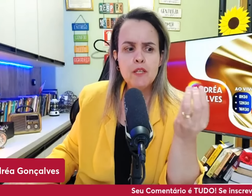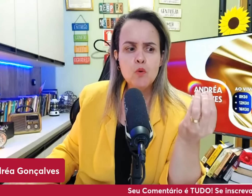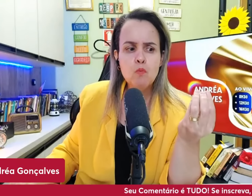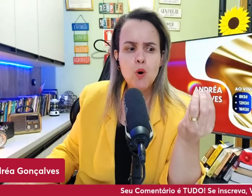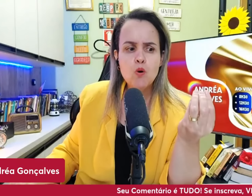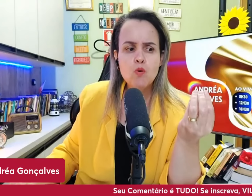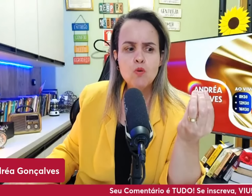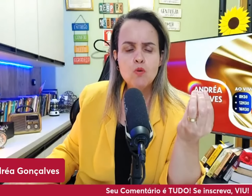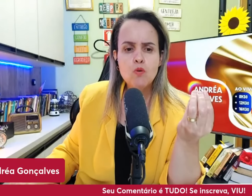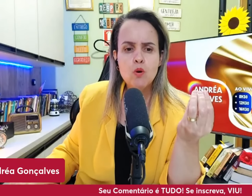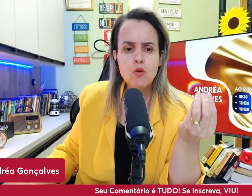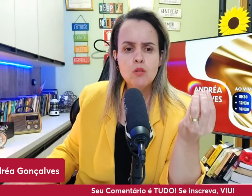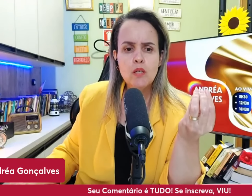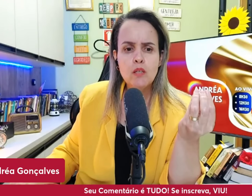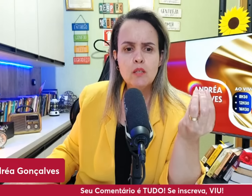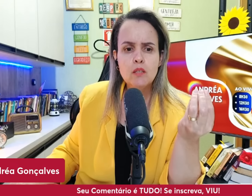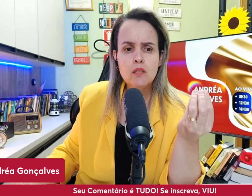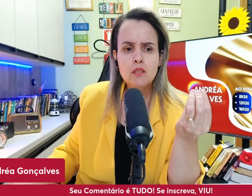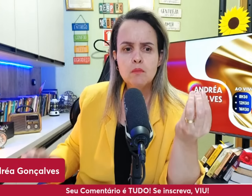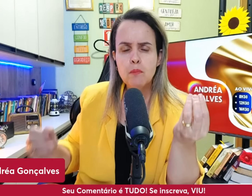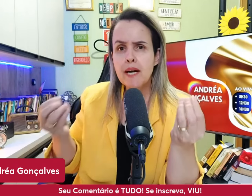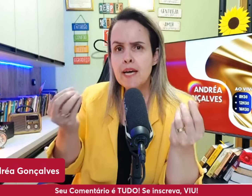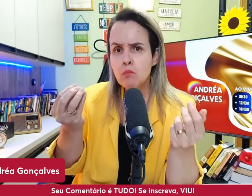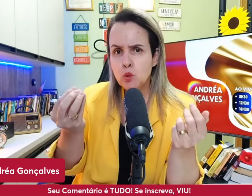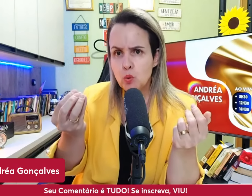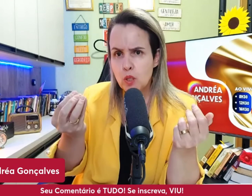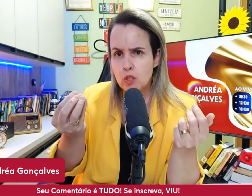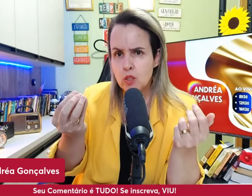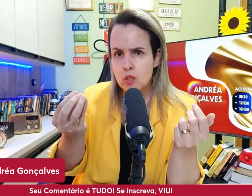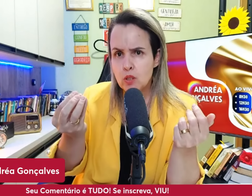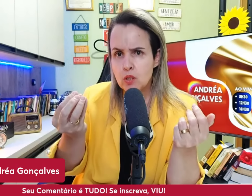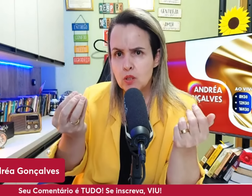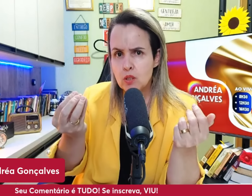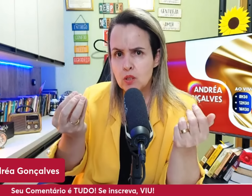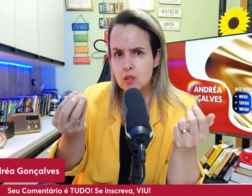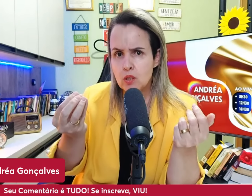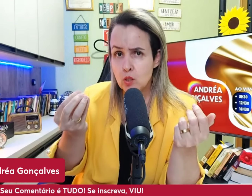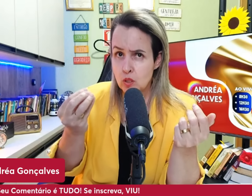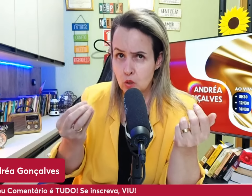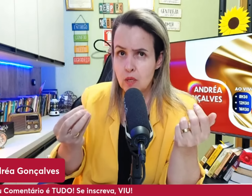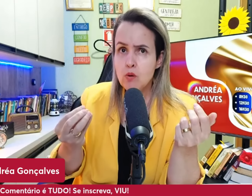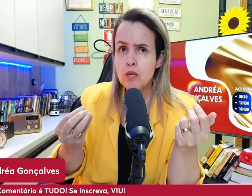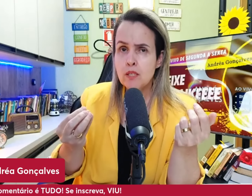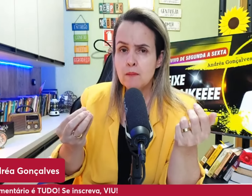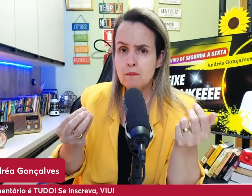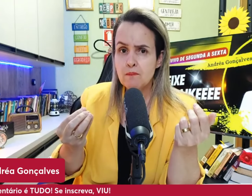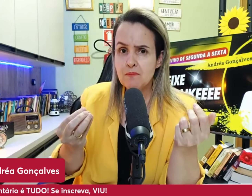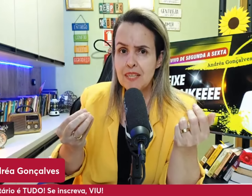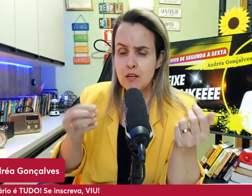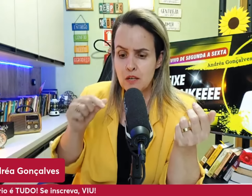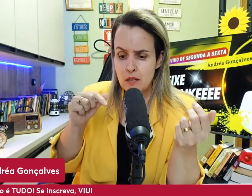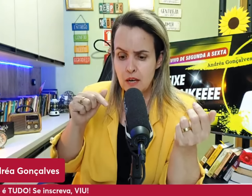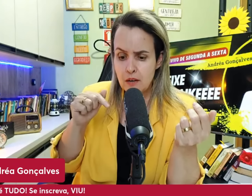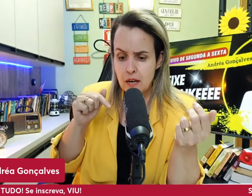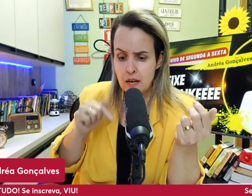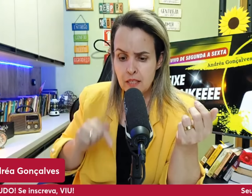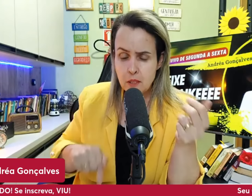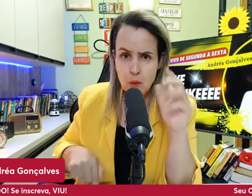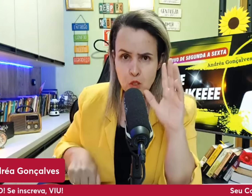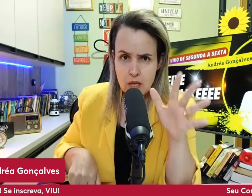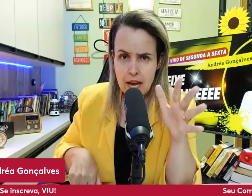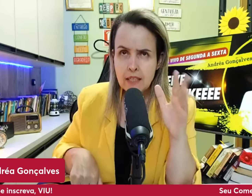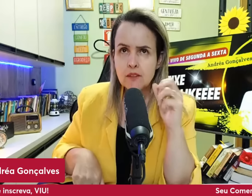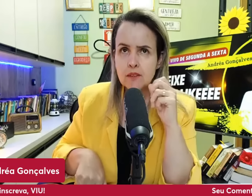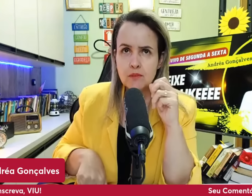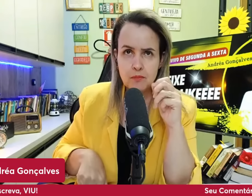Lula perdeu um pouco ontem para ganhar muito hoje eu sei de uma coisa Ah